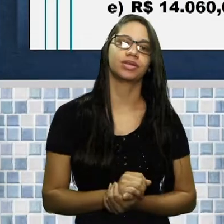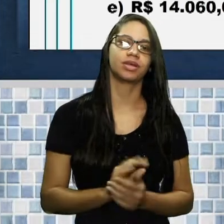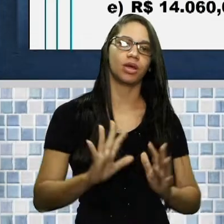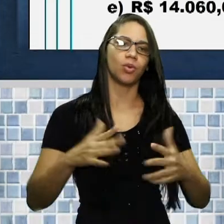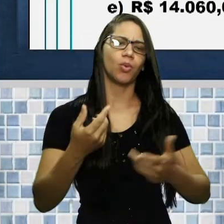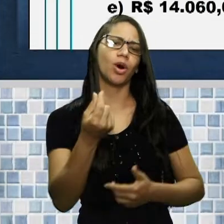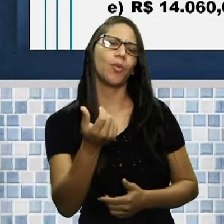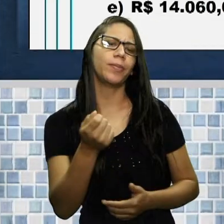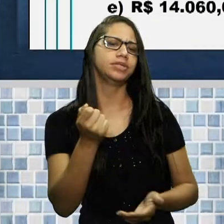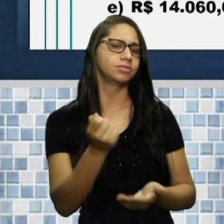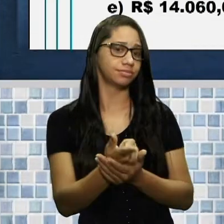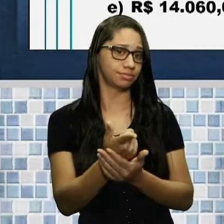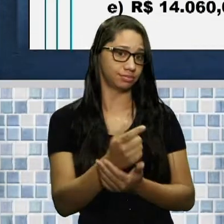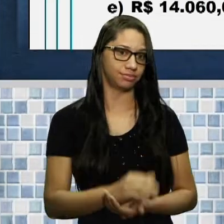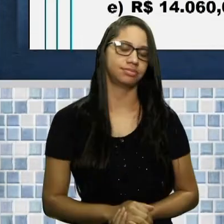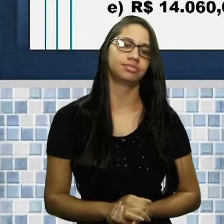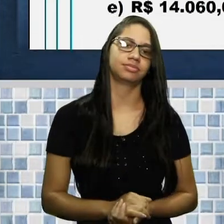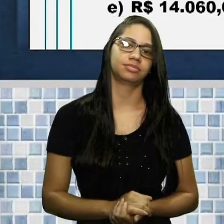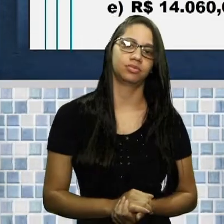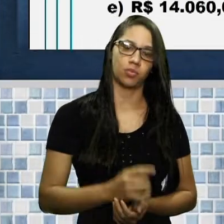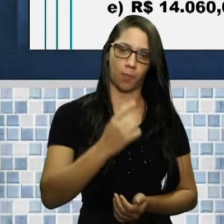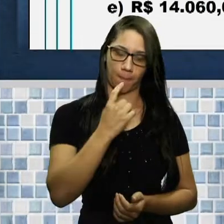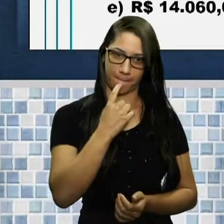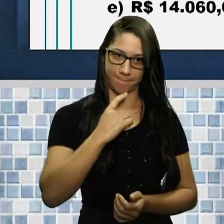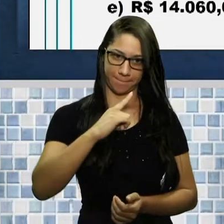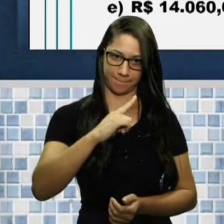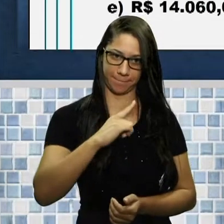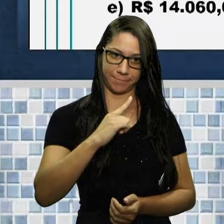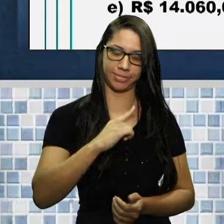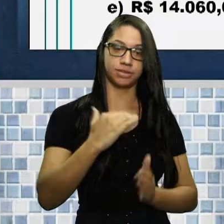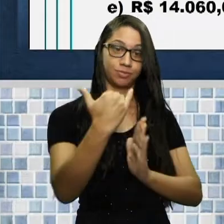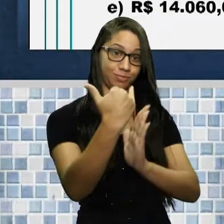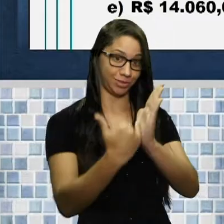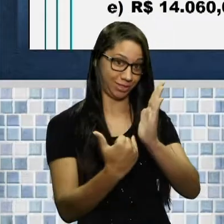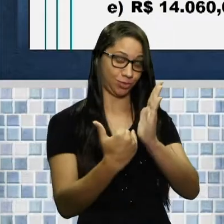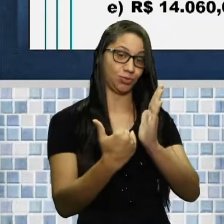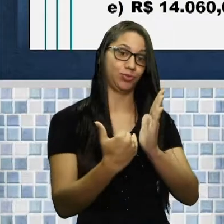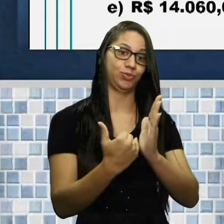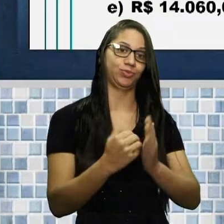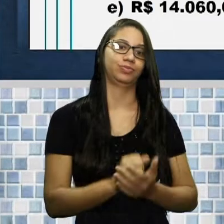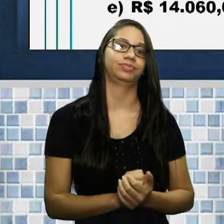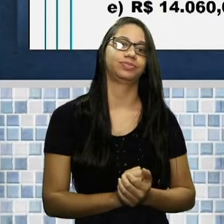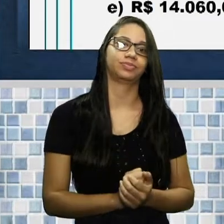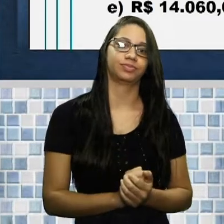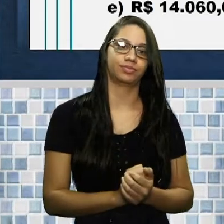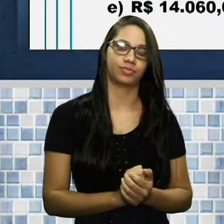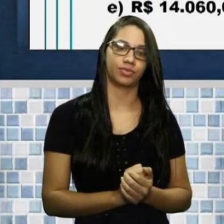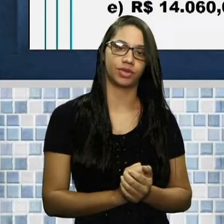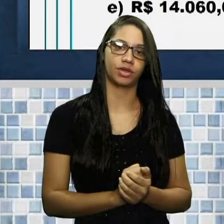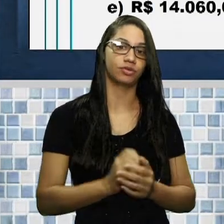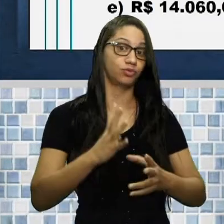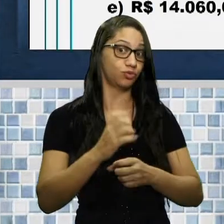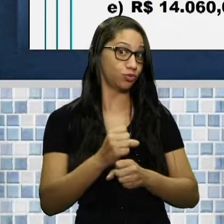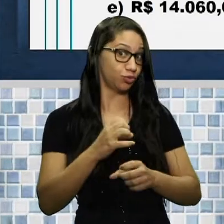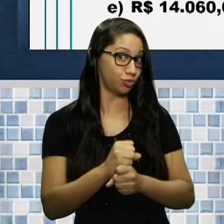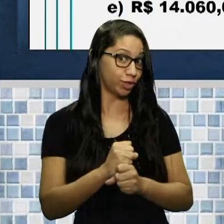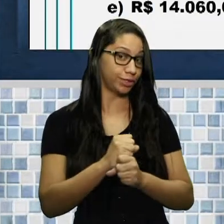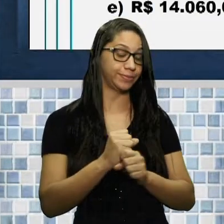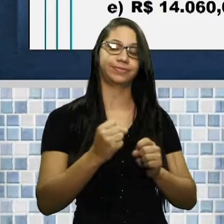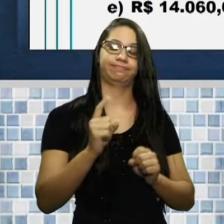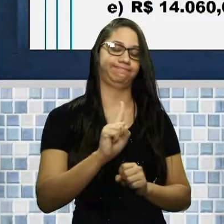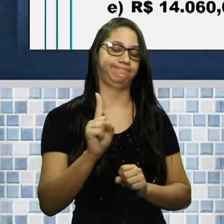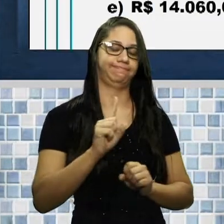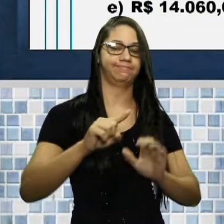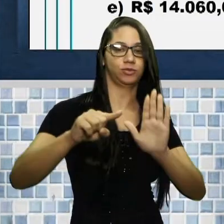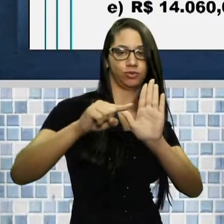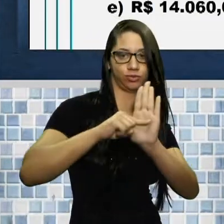que foi pago. Nessa situação, nós temos aí um desconto. Em vez de eu somar com 100, eu vou subtrair